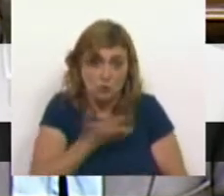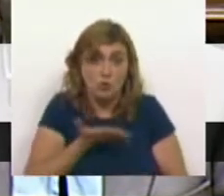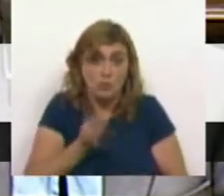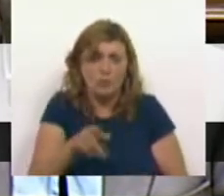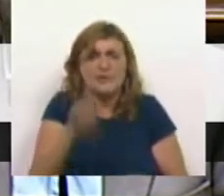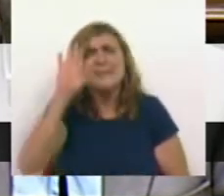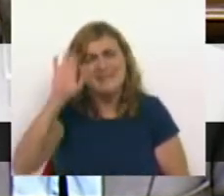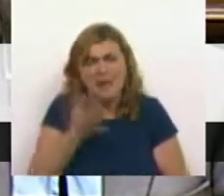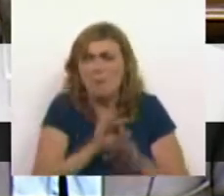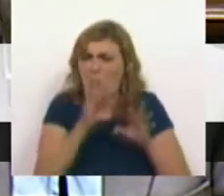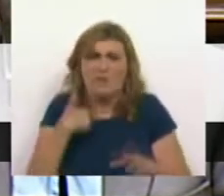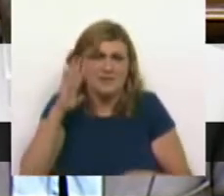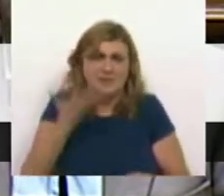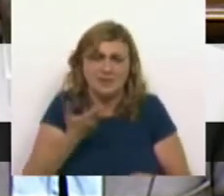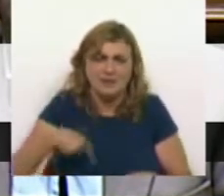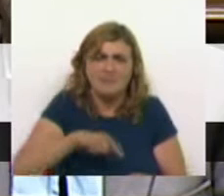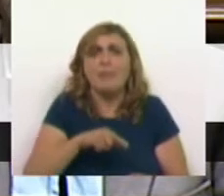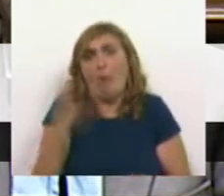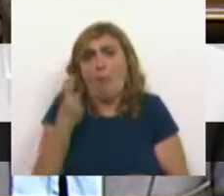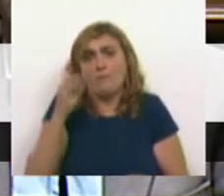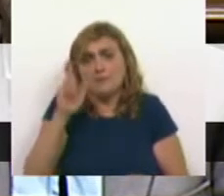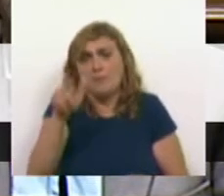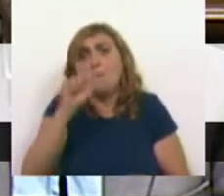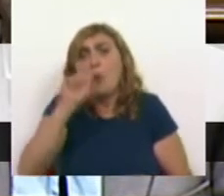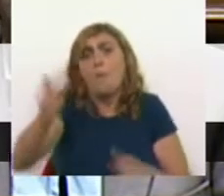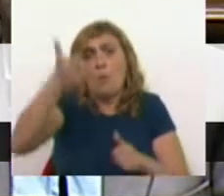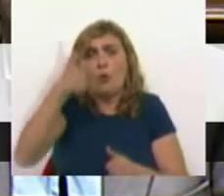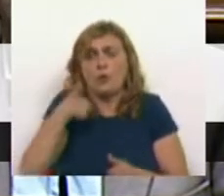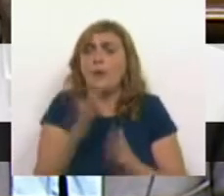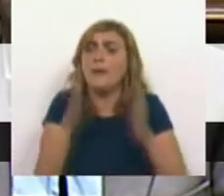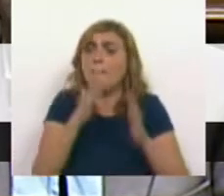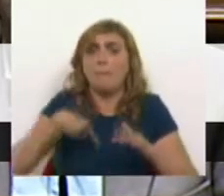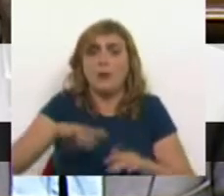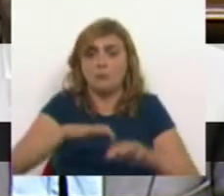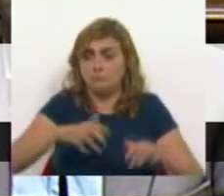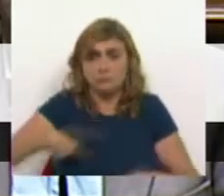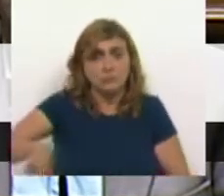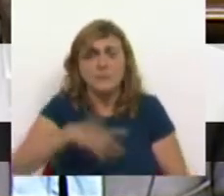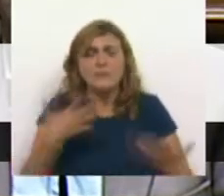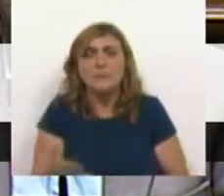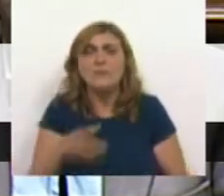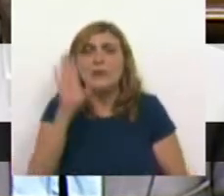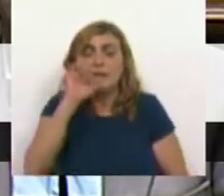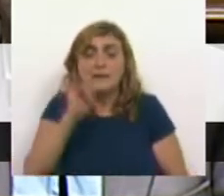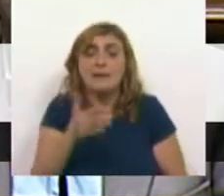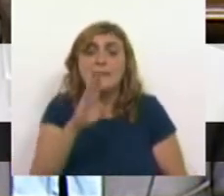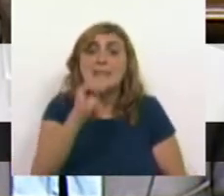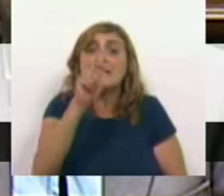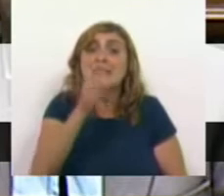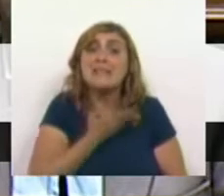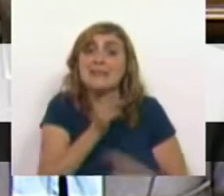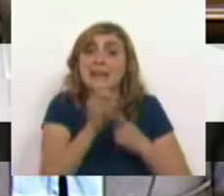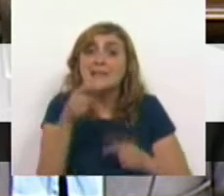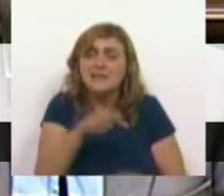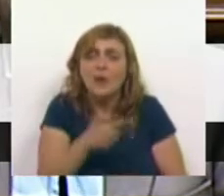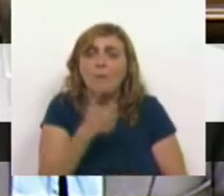Neto sabe tão bem como eu, aliás, tem a obrigação de saber bem melhor do que eu e do que a maior parte dos nossos deputados, que sedação paliativa não